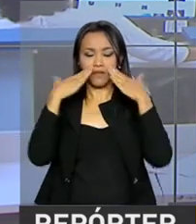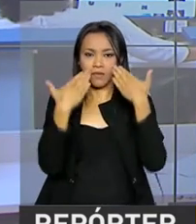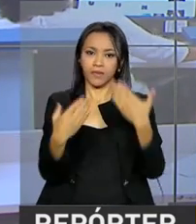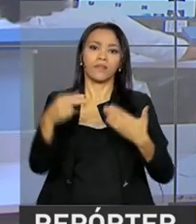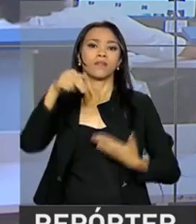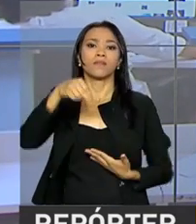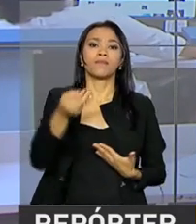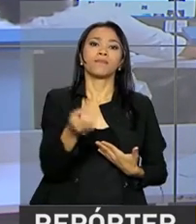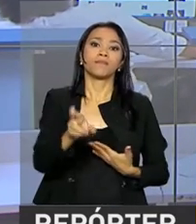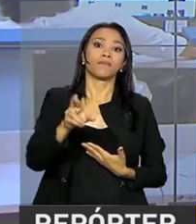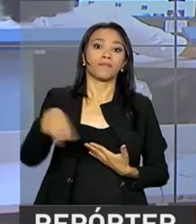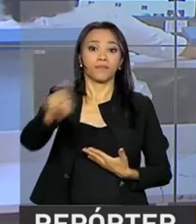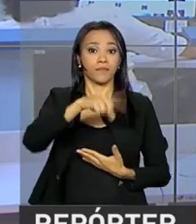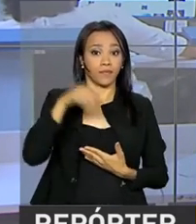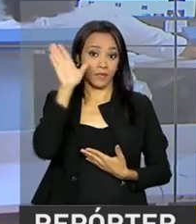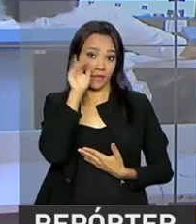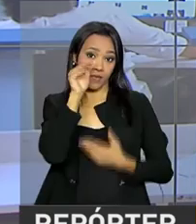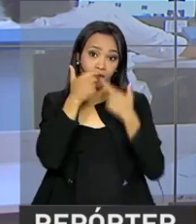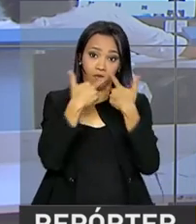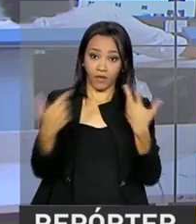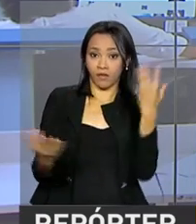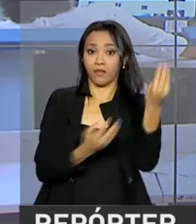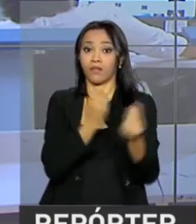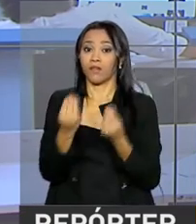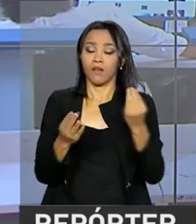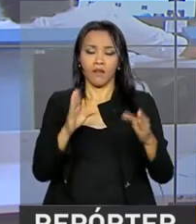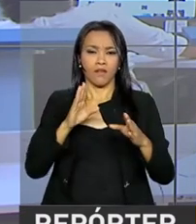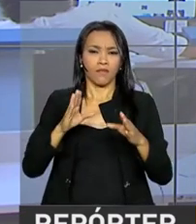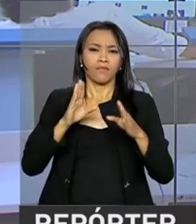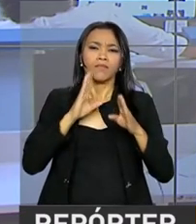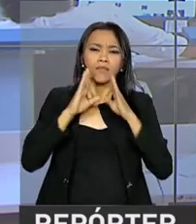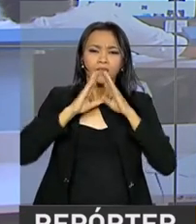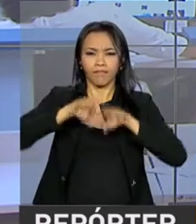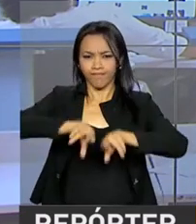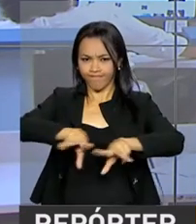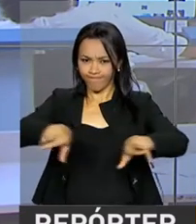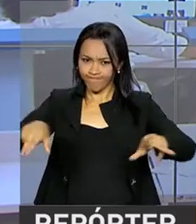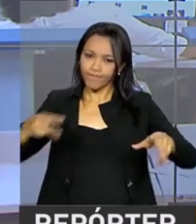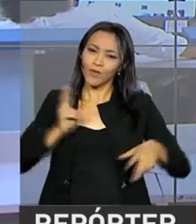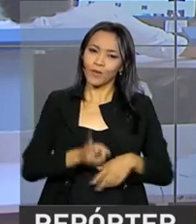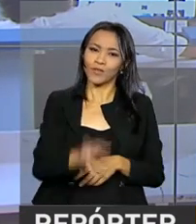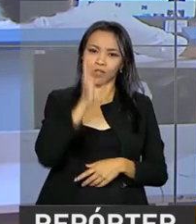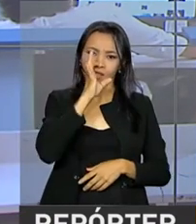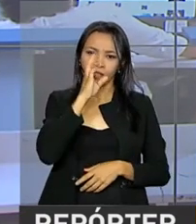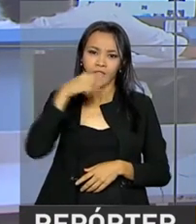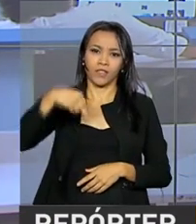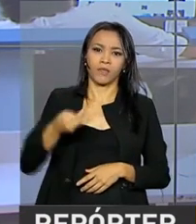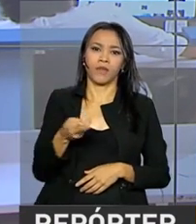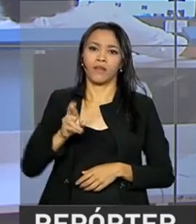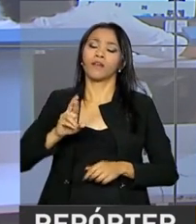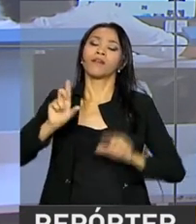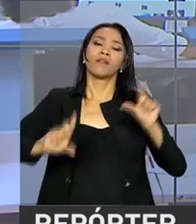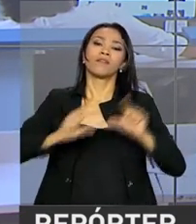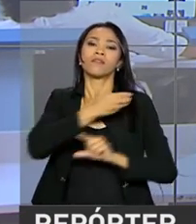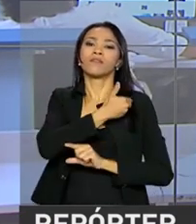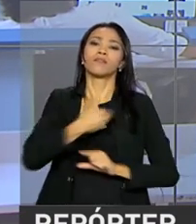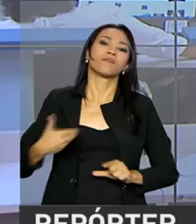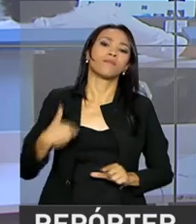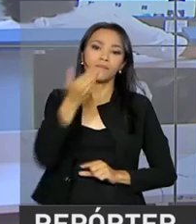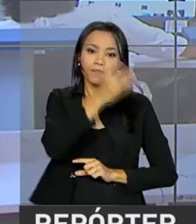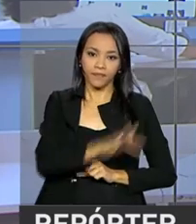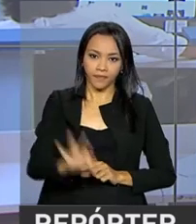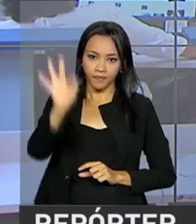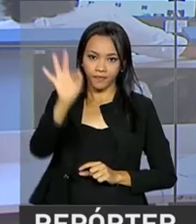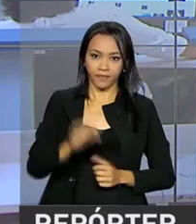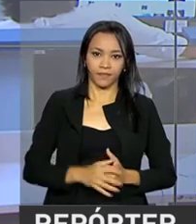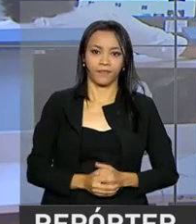do repórter nbr acompanha as novidades também em nossas redes sociais continue com a gente aqui na tv nbr a tv do